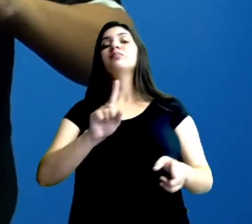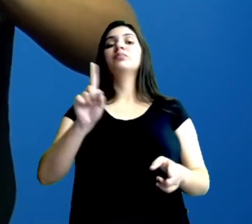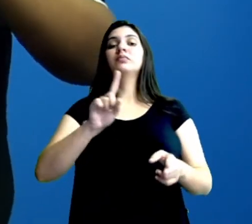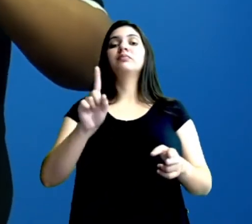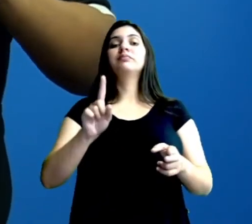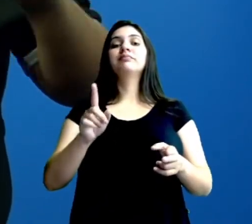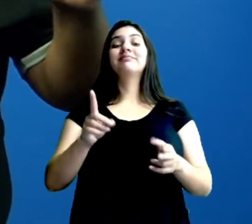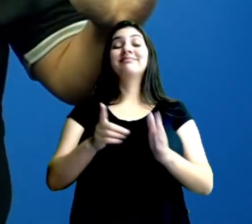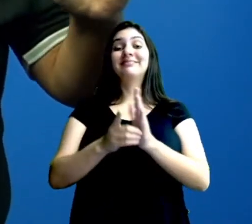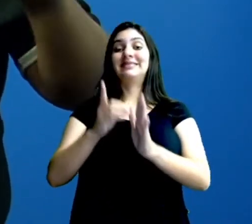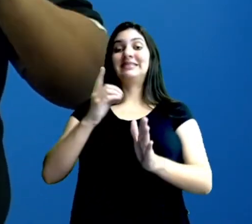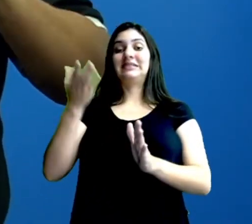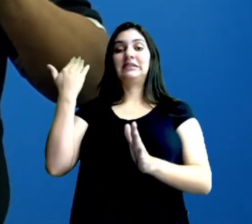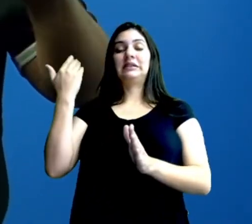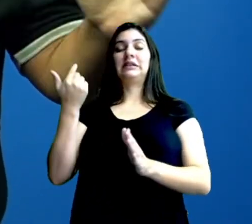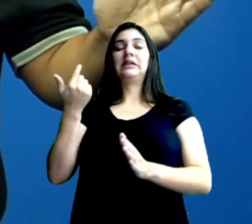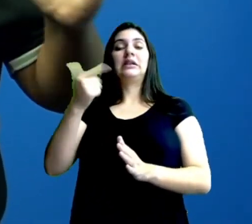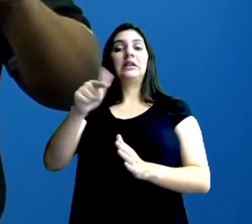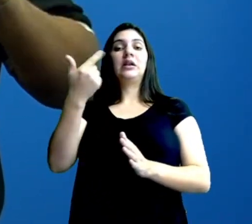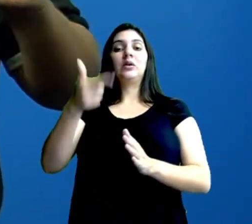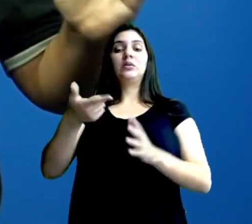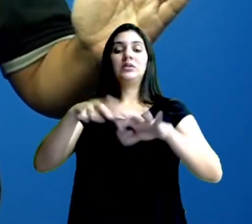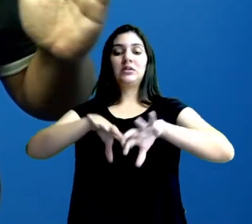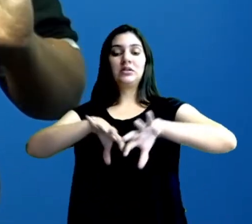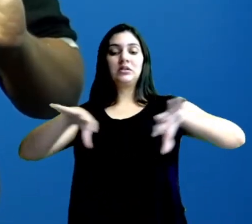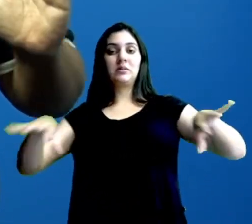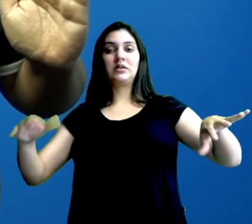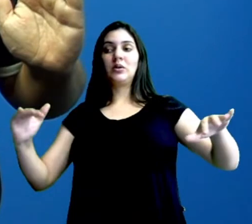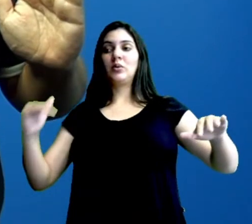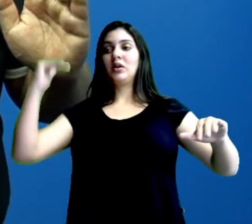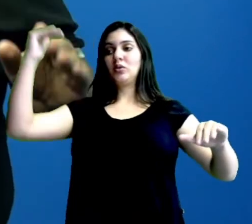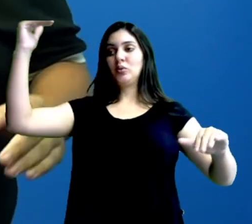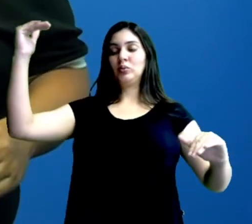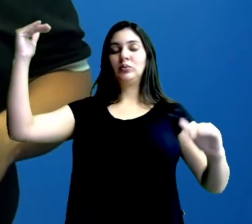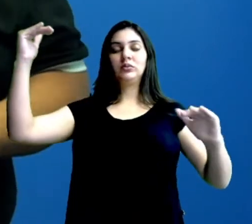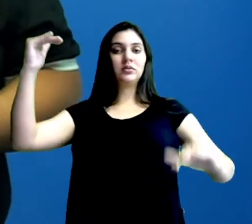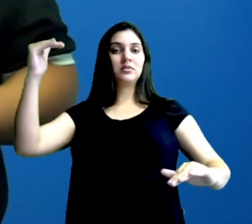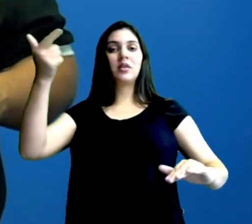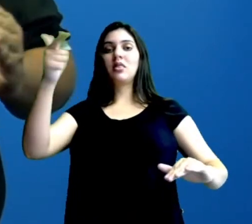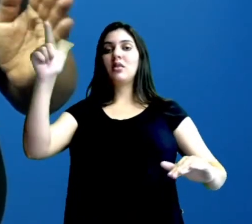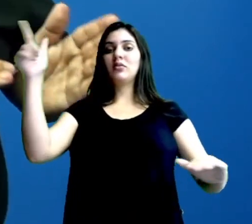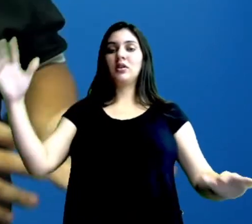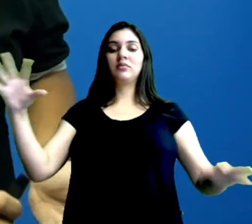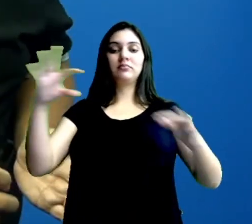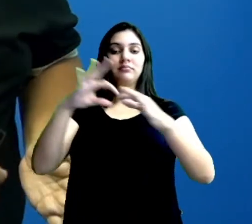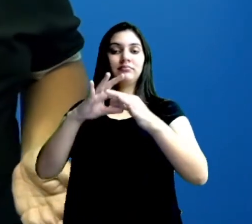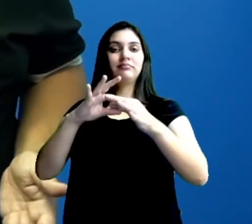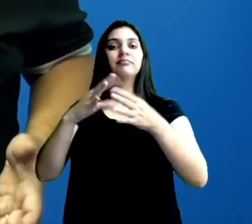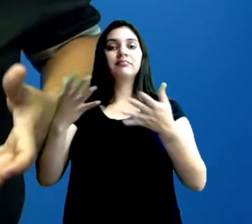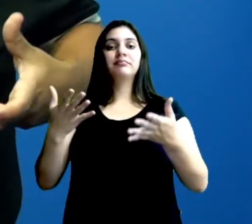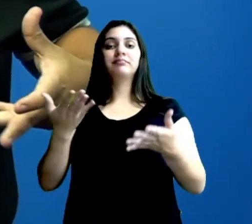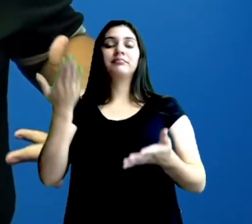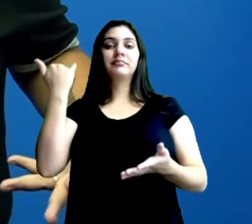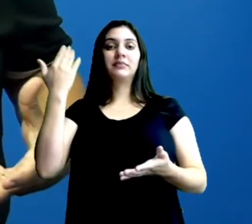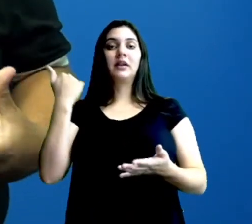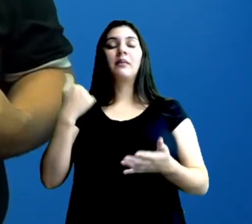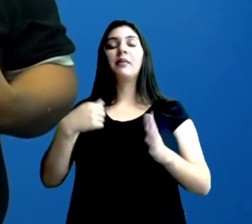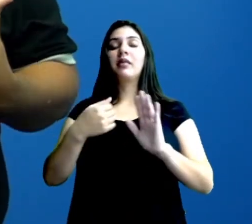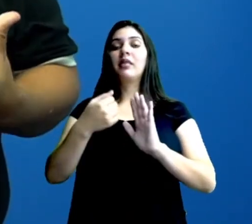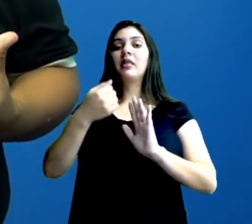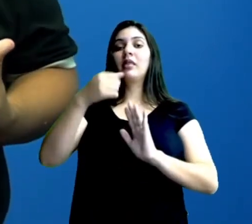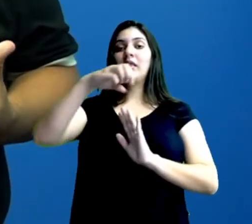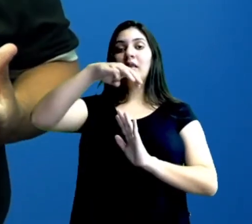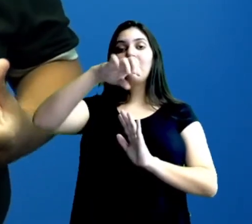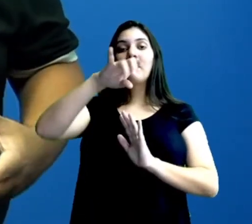naquela época não havia distinção entre adulto e criança, tá bom? Então podemos dizer que na Idade Média, com o advento